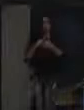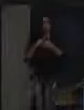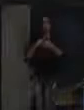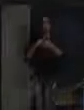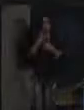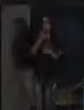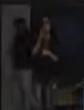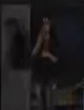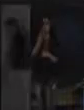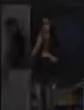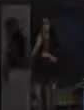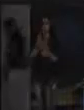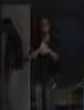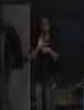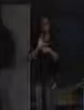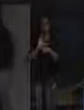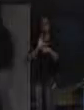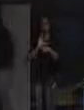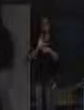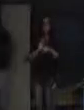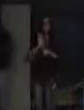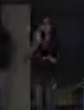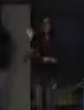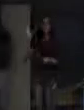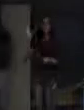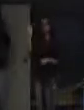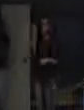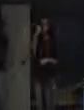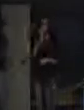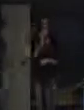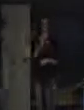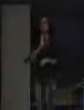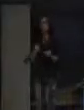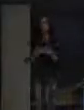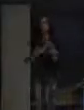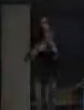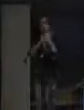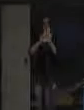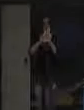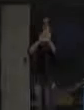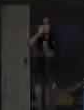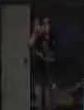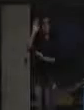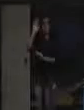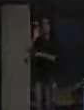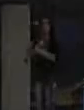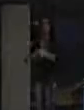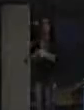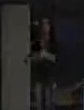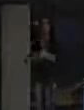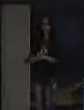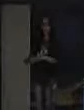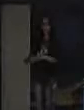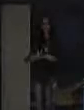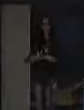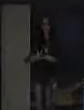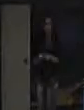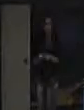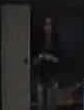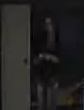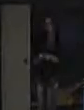165 da Constituição e da República Federal do Brasil e na Lei Orgânica do Município de Ilhéus, bem como nas demais